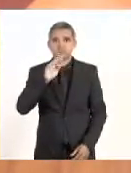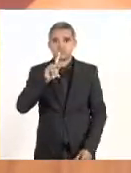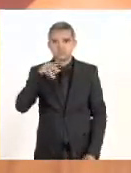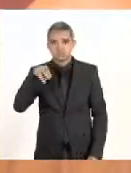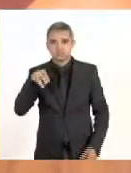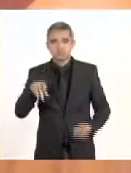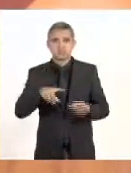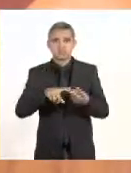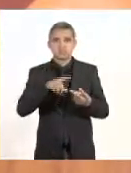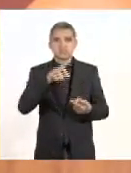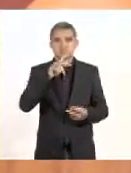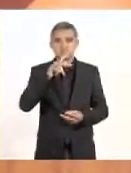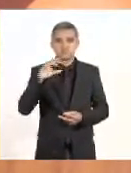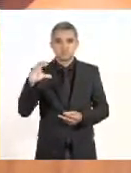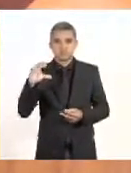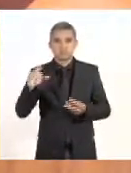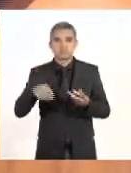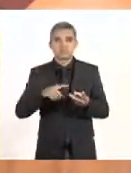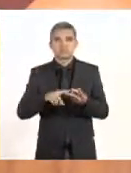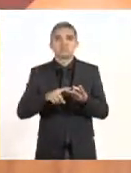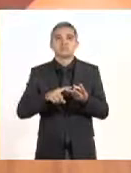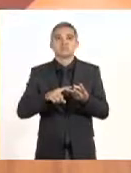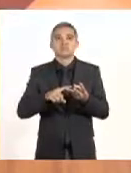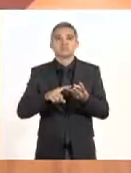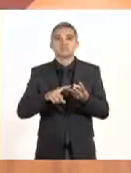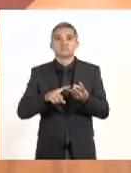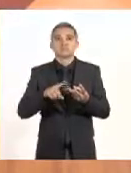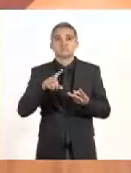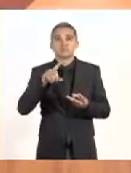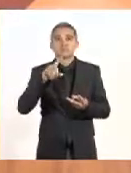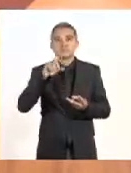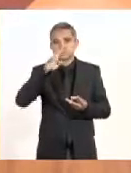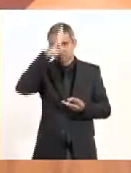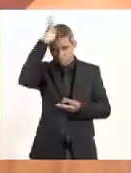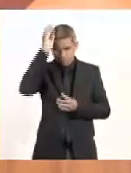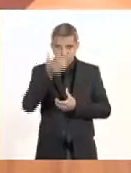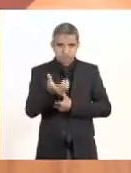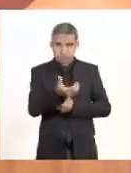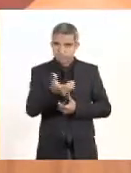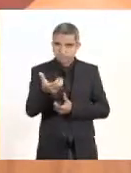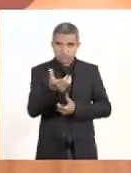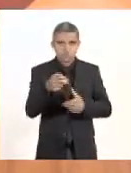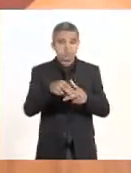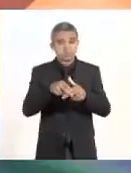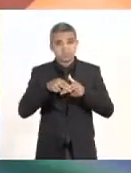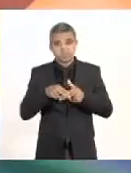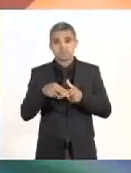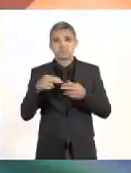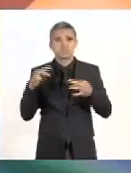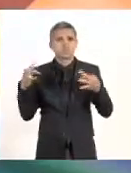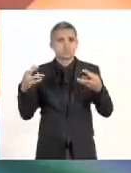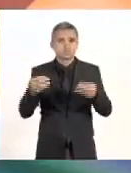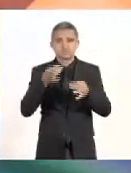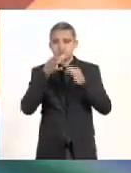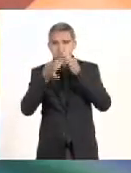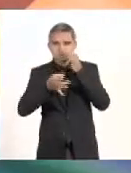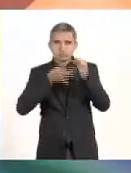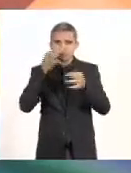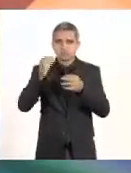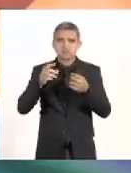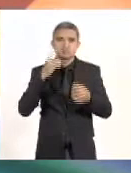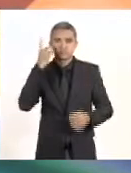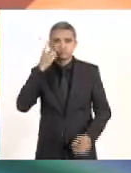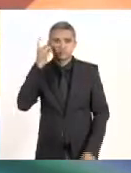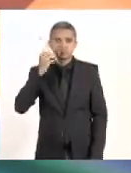civis. E ali foi uma ampla discussão junto com os nobres parlamentares, deputado Wellington do Curso,